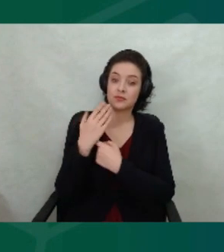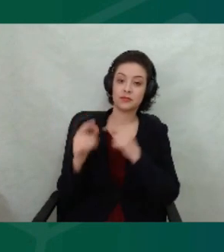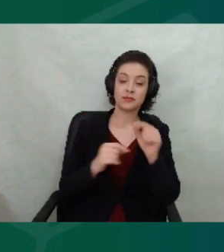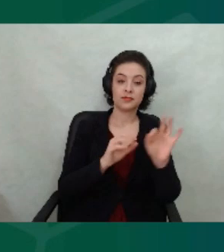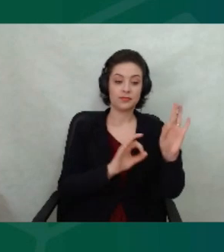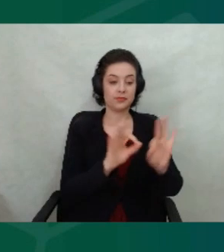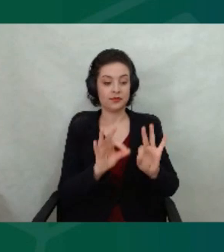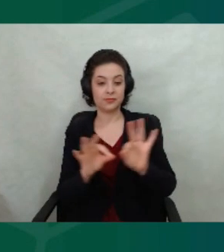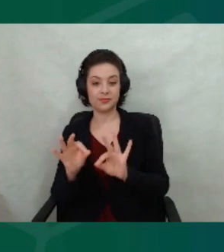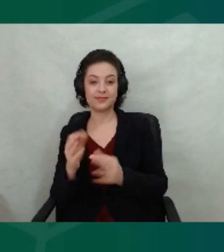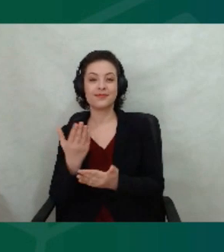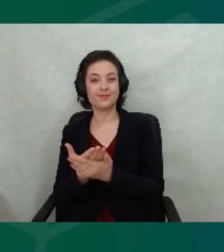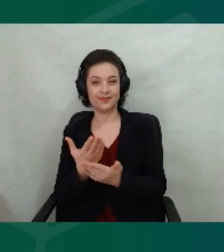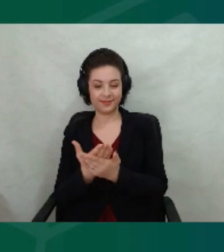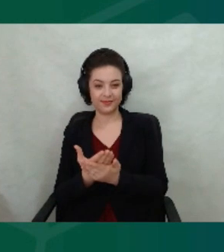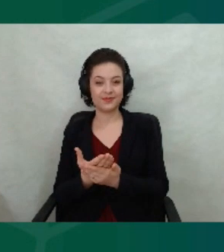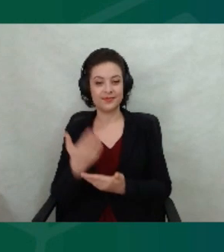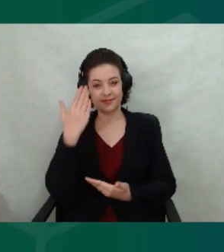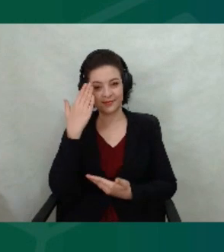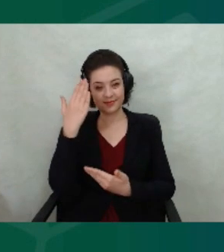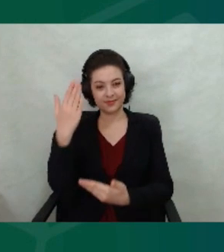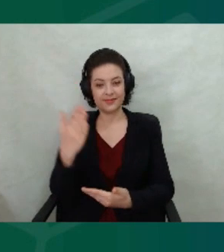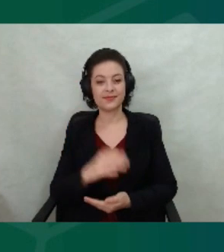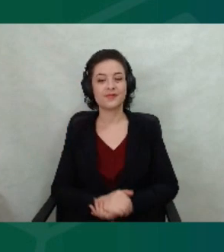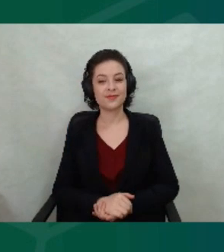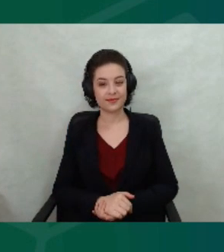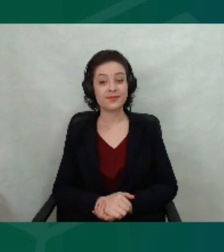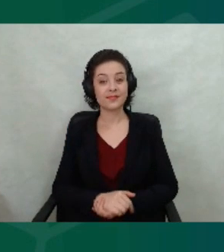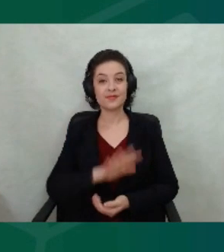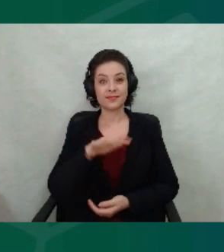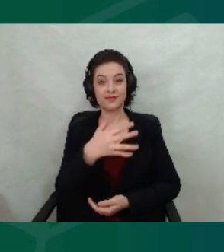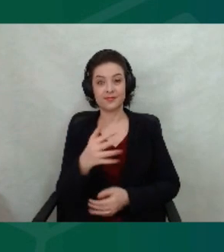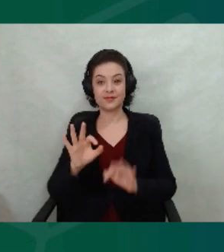aula. Eu quero agradecer nesse momento aos